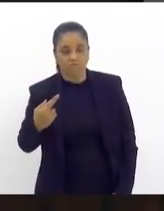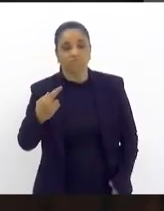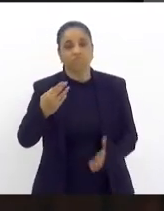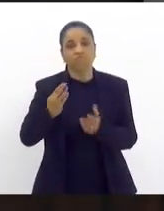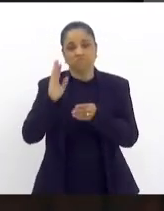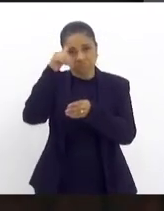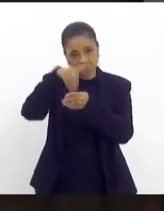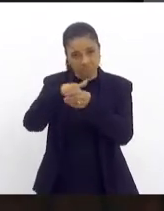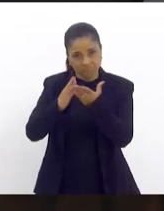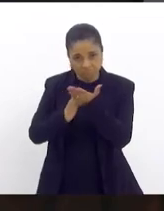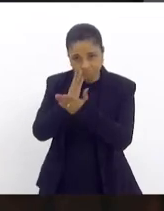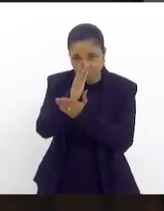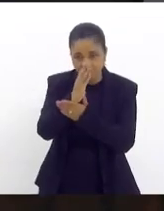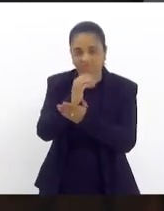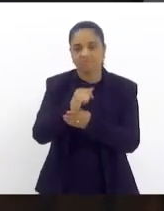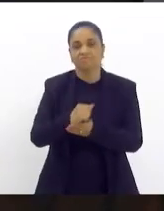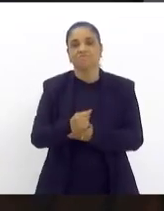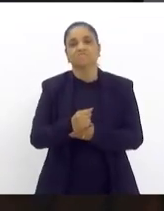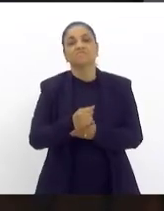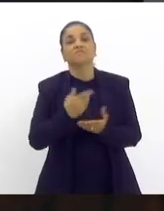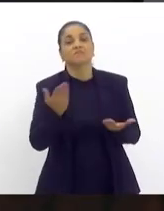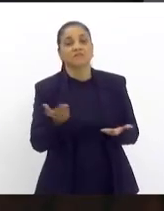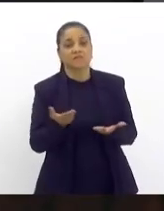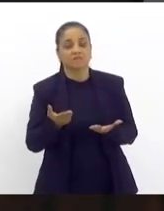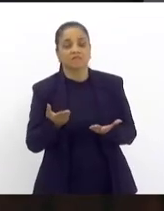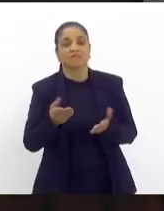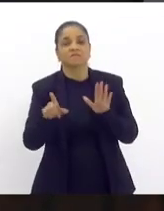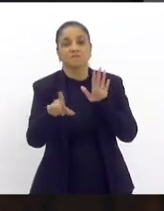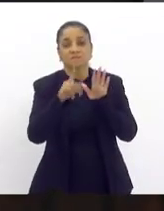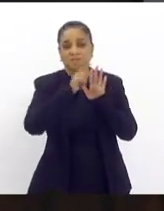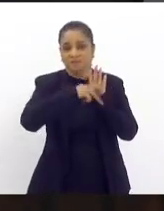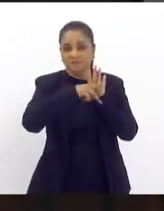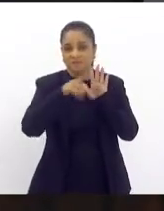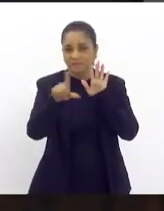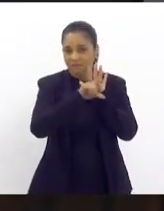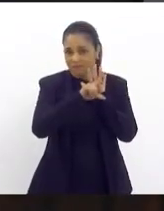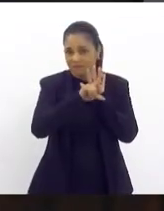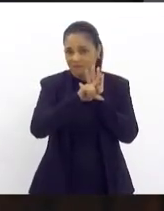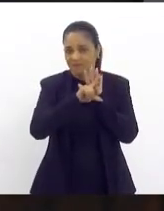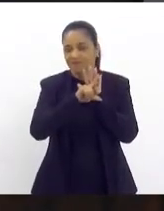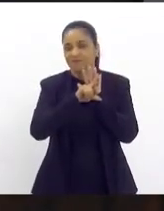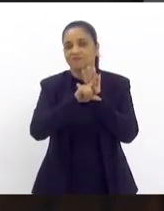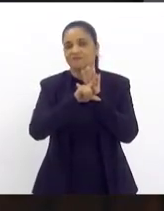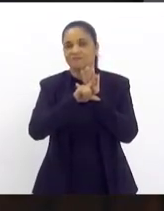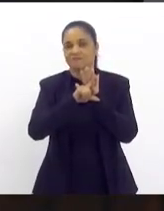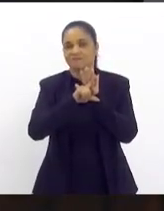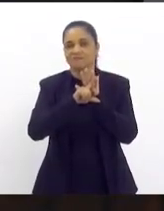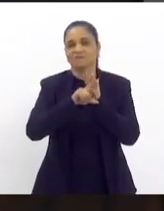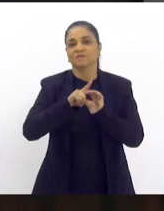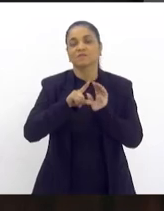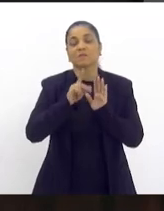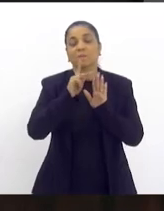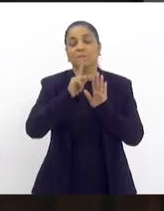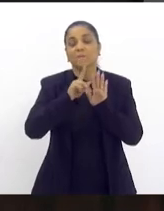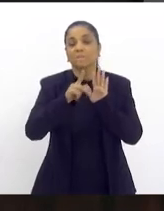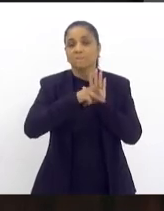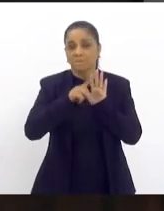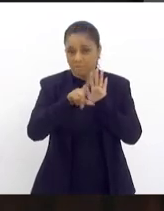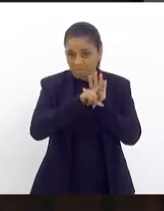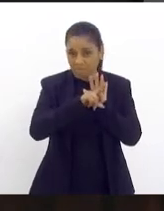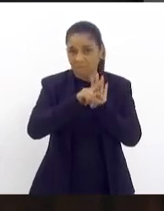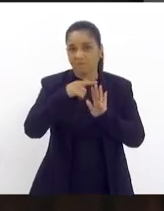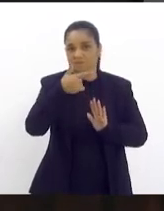aprovam, permaneçam como estão, aprovado. Há sobre a mesa requerimento de inclusão na ordem do dia do projeto de lei